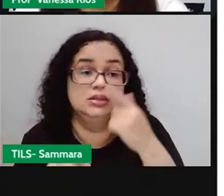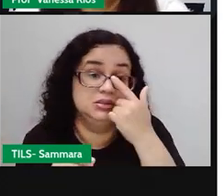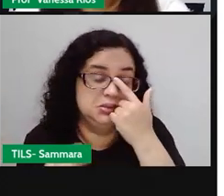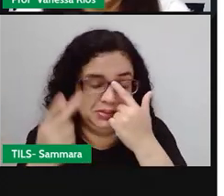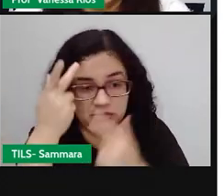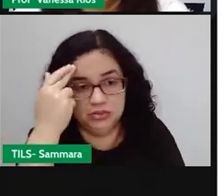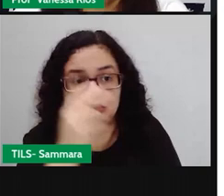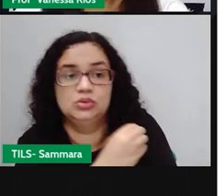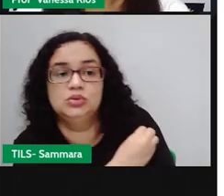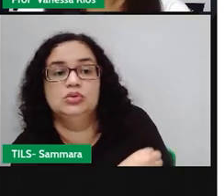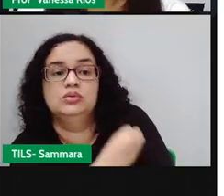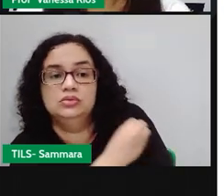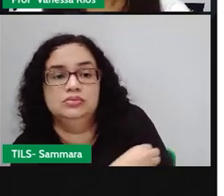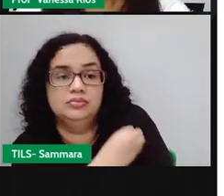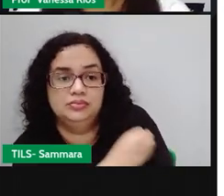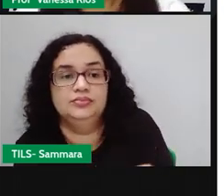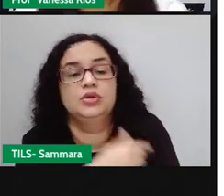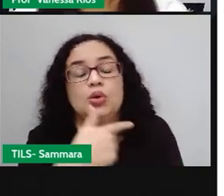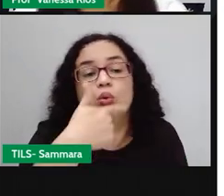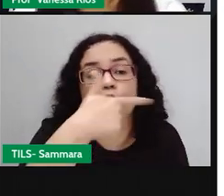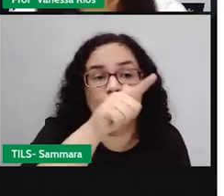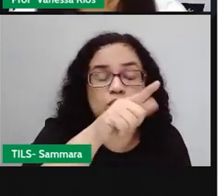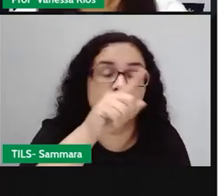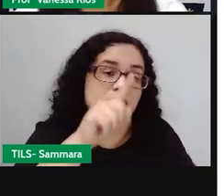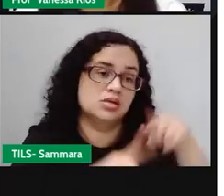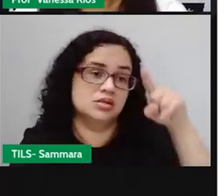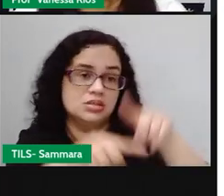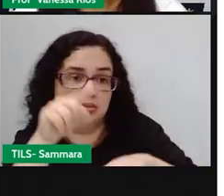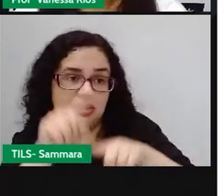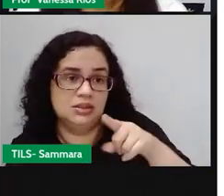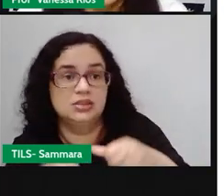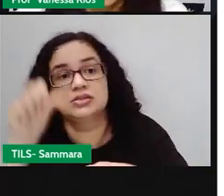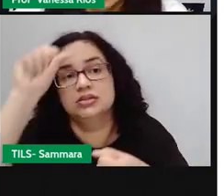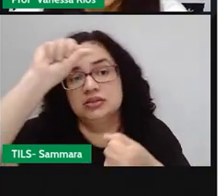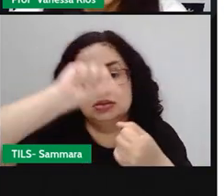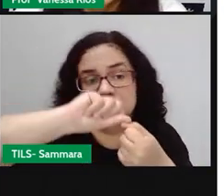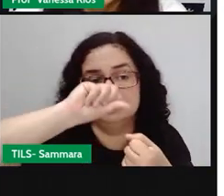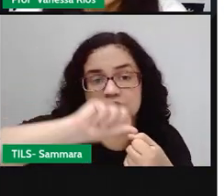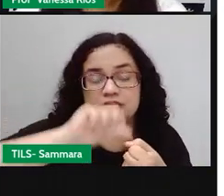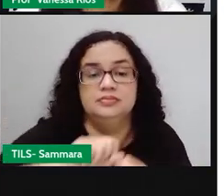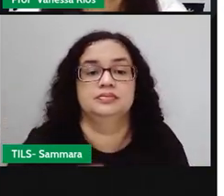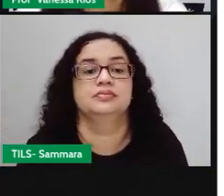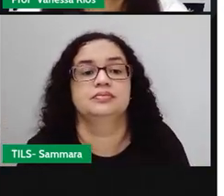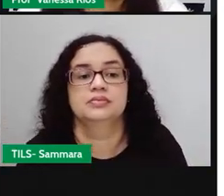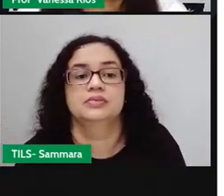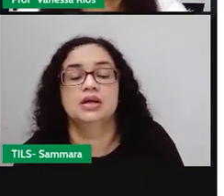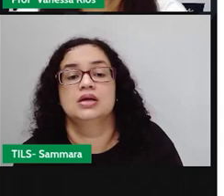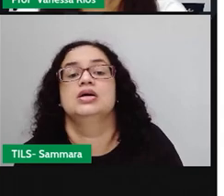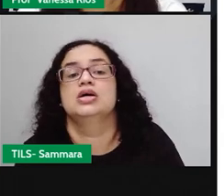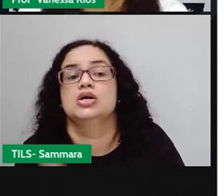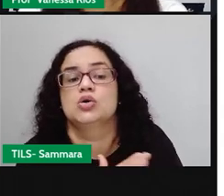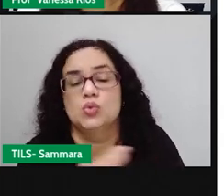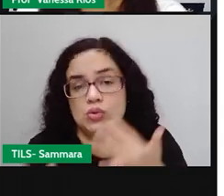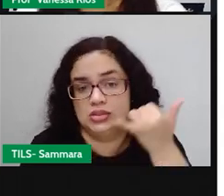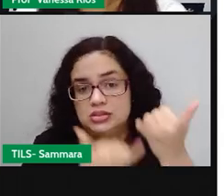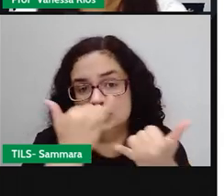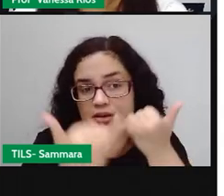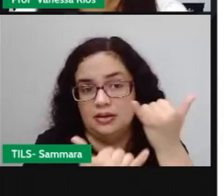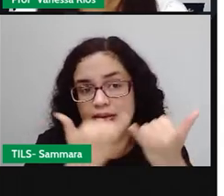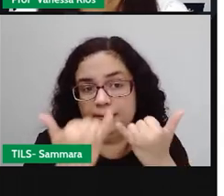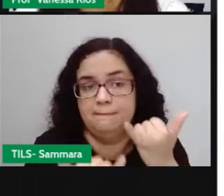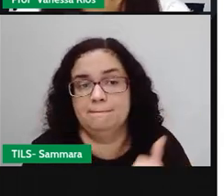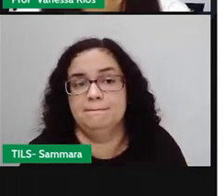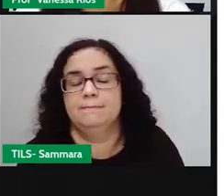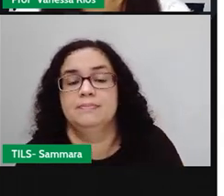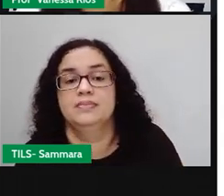de algodão ou de lã, mas também de outros materiais que são produzidos aí nas fábricas. E alguns brinquedos utilizam tecido.